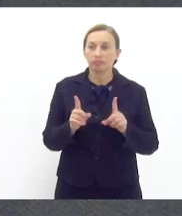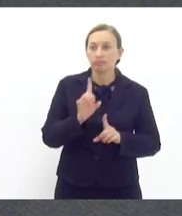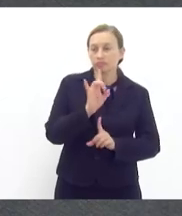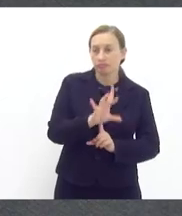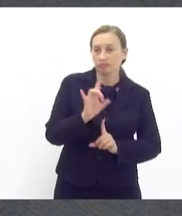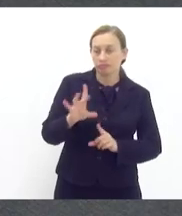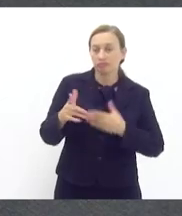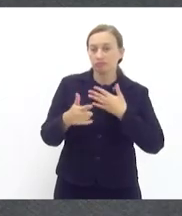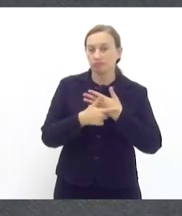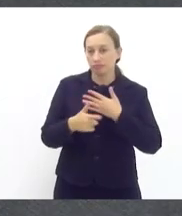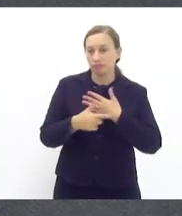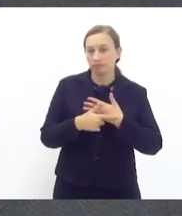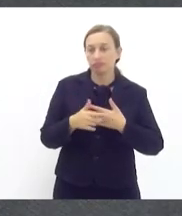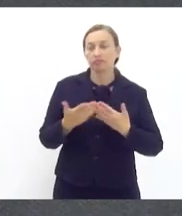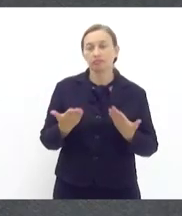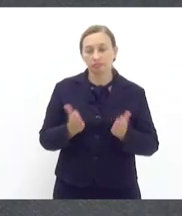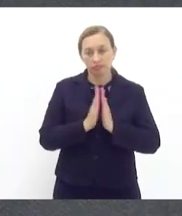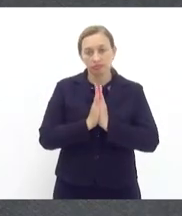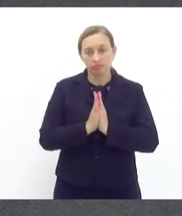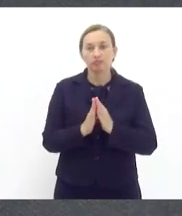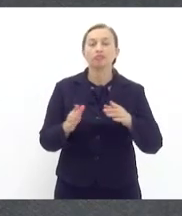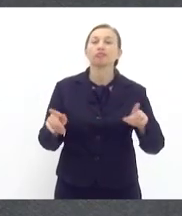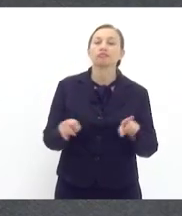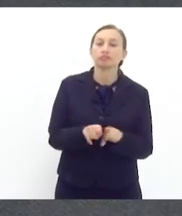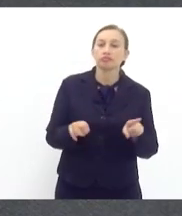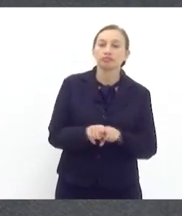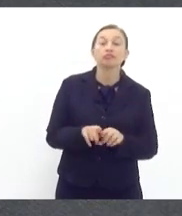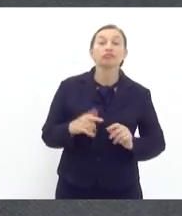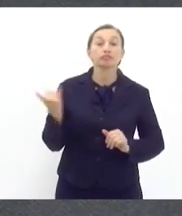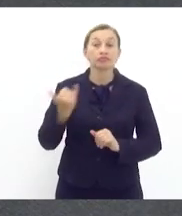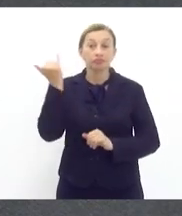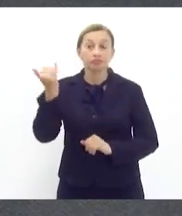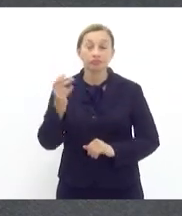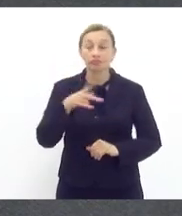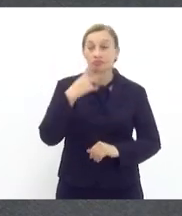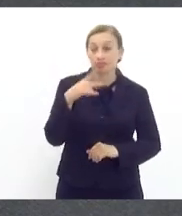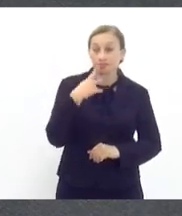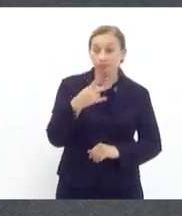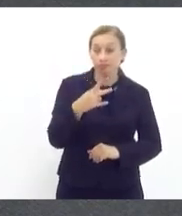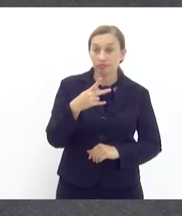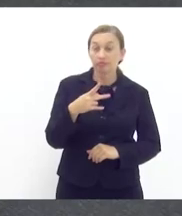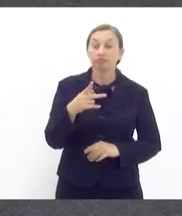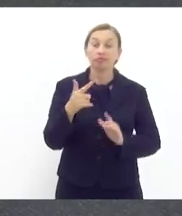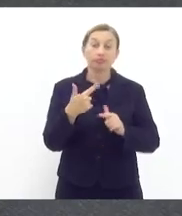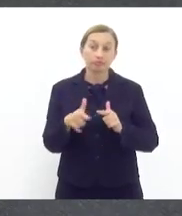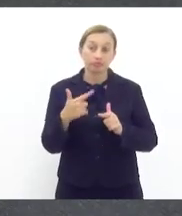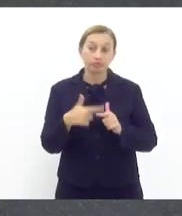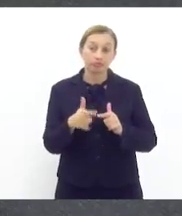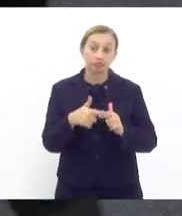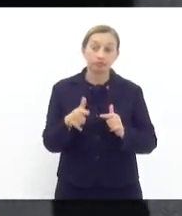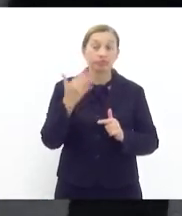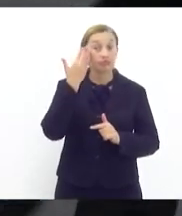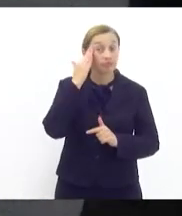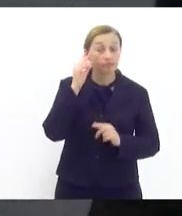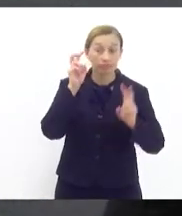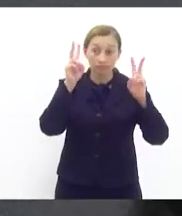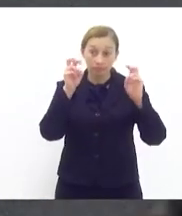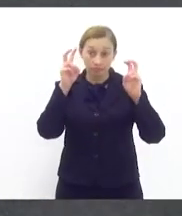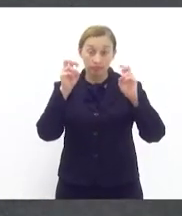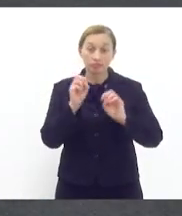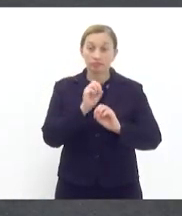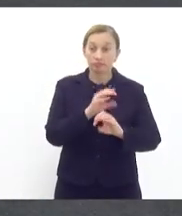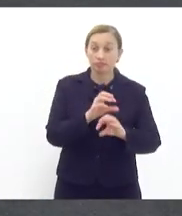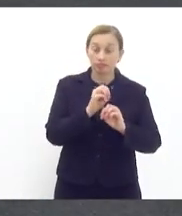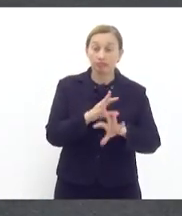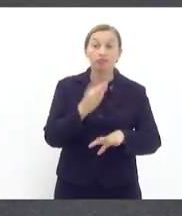um no seu quadrado por favor e igualmente importante necessário para tratar o problema é quem entende do assunto da educação